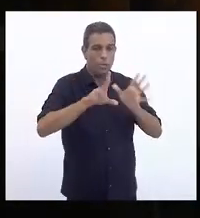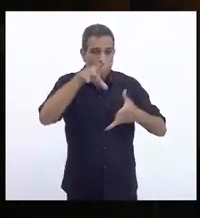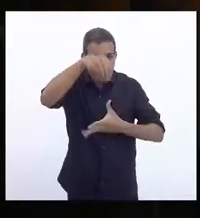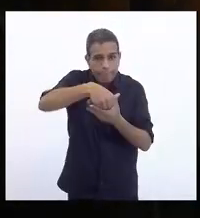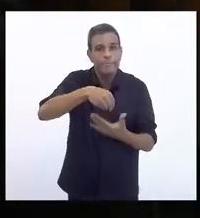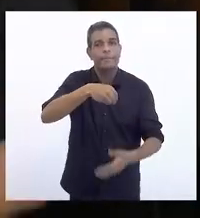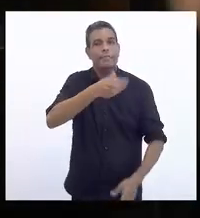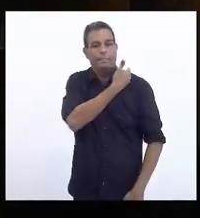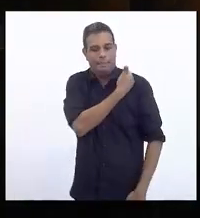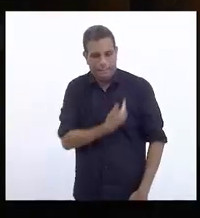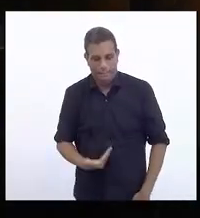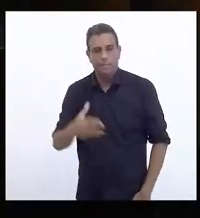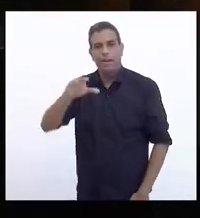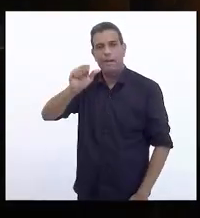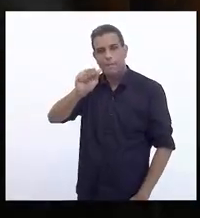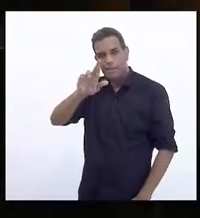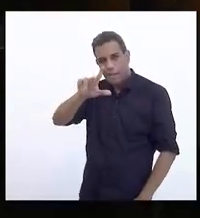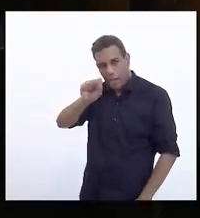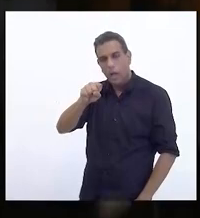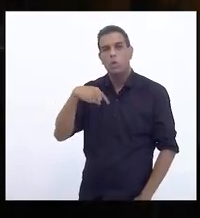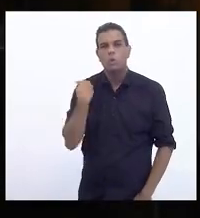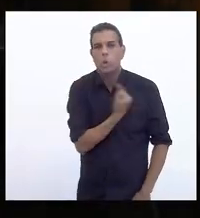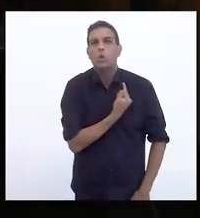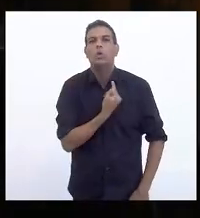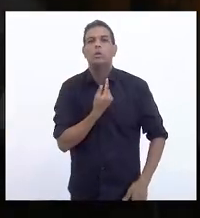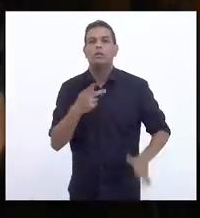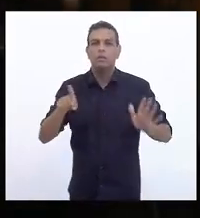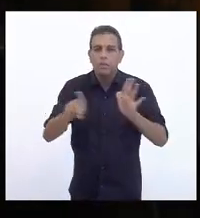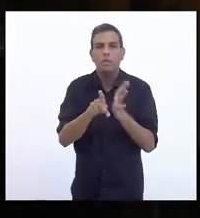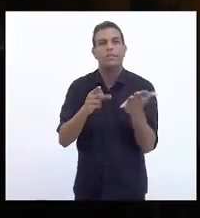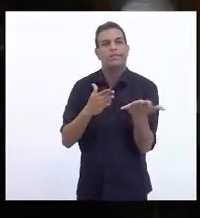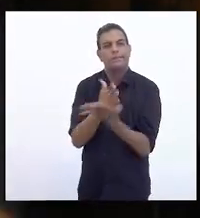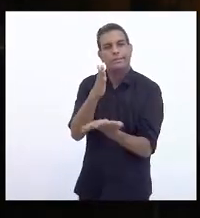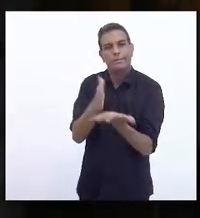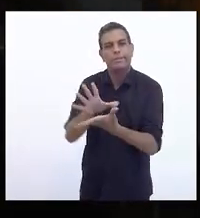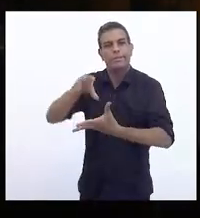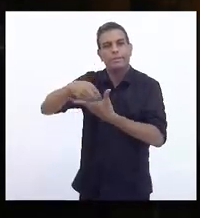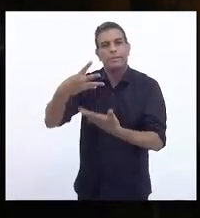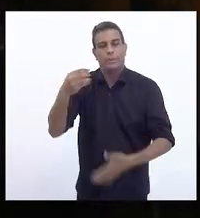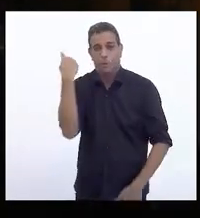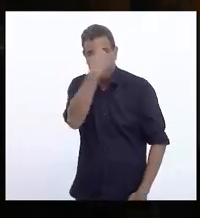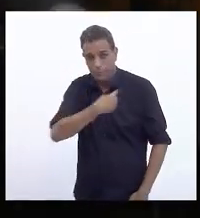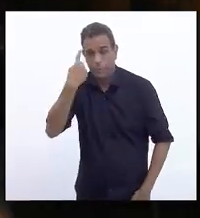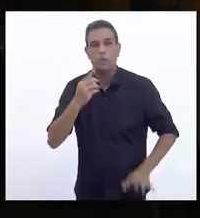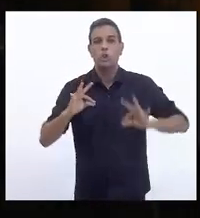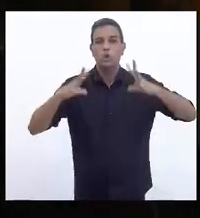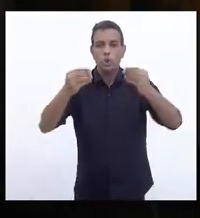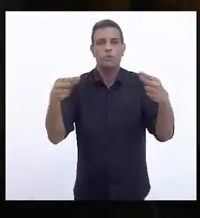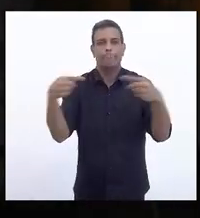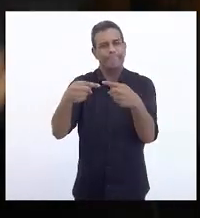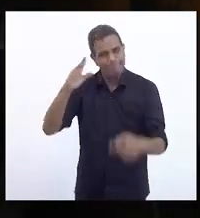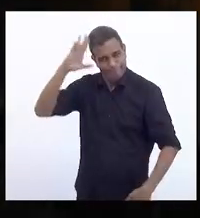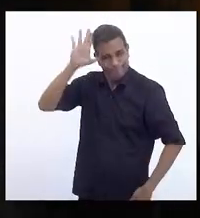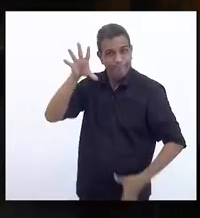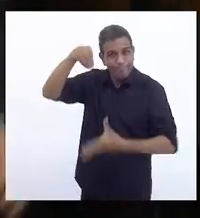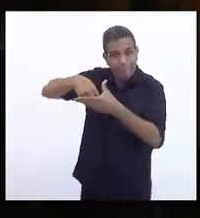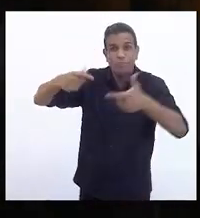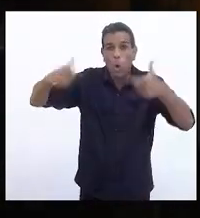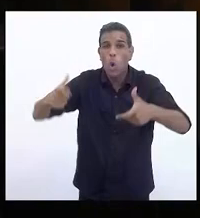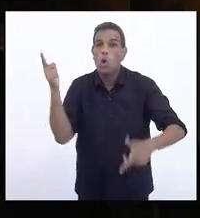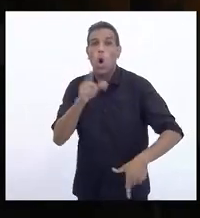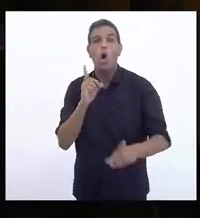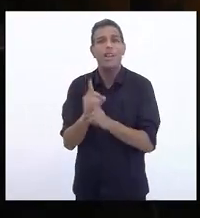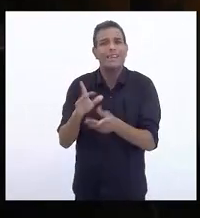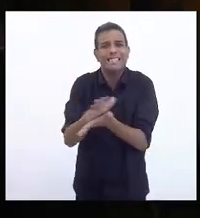Cláudio Castro para garantir o plano de cargo de vocês, para garantir a DE, para garantir as 40 horas, a isonomia com o corpo docente da UERJ e da UEDO? Onde está esse